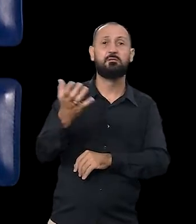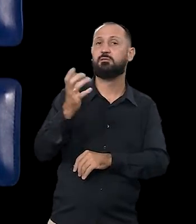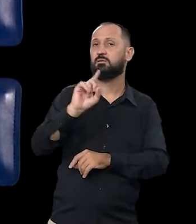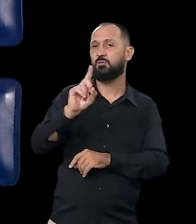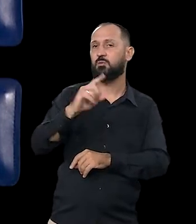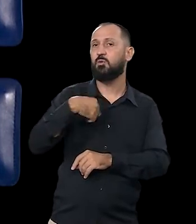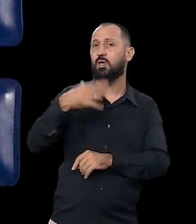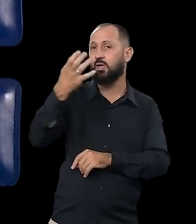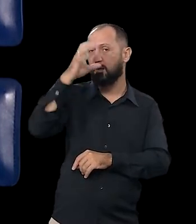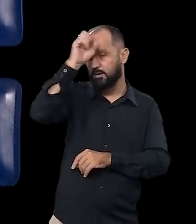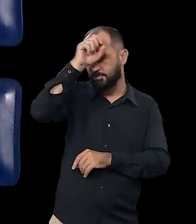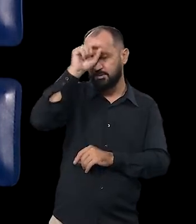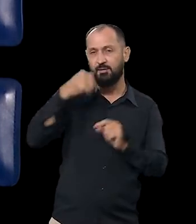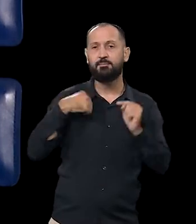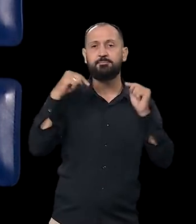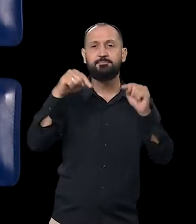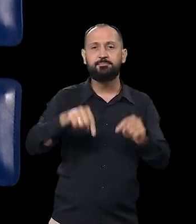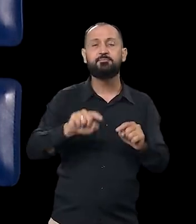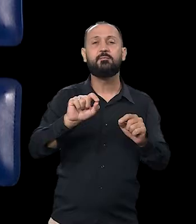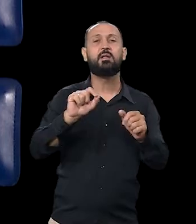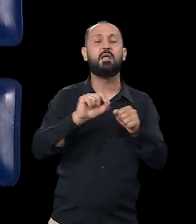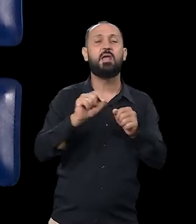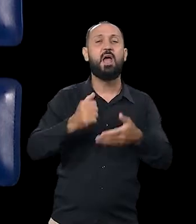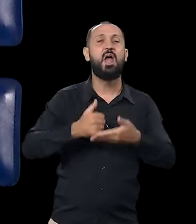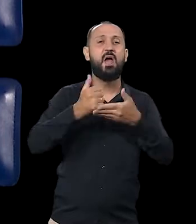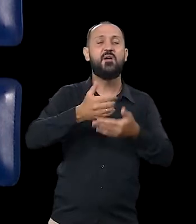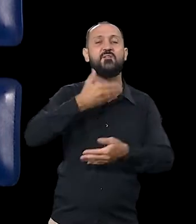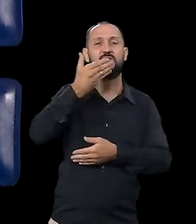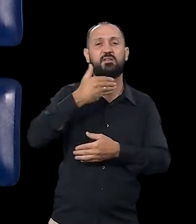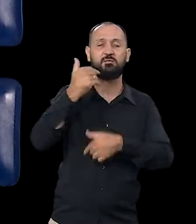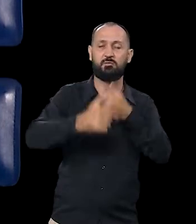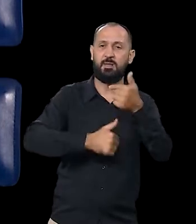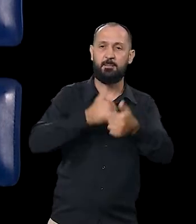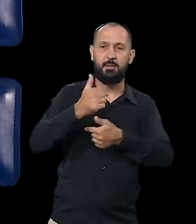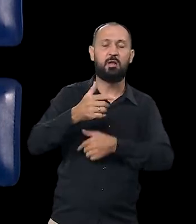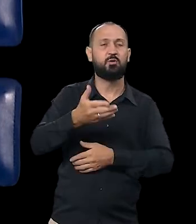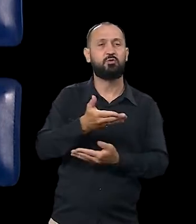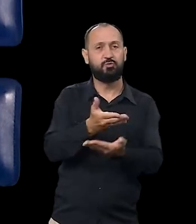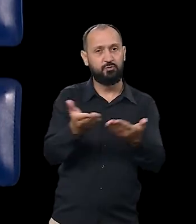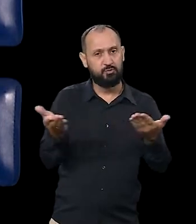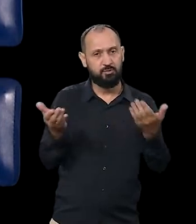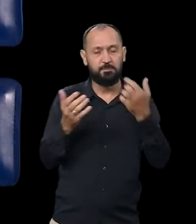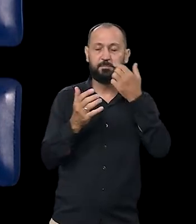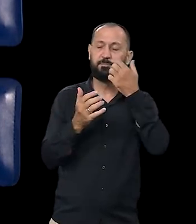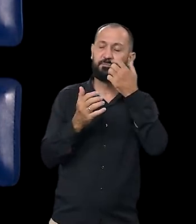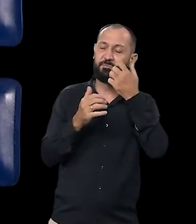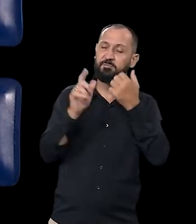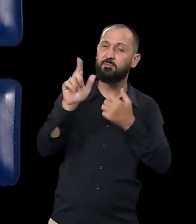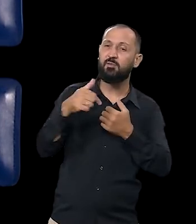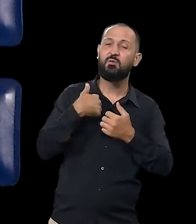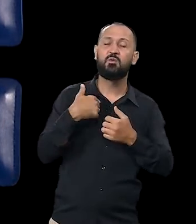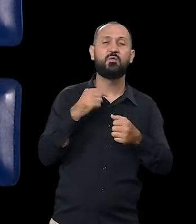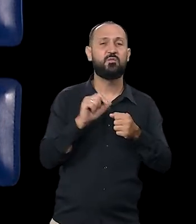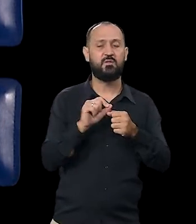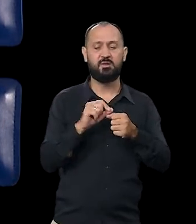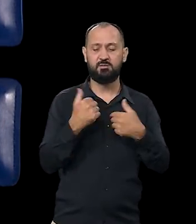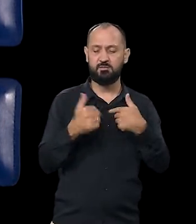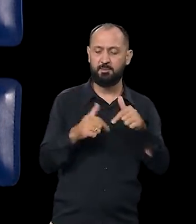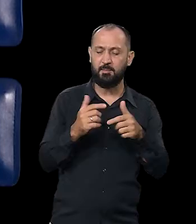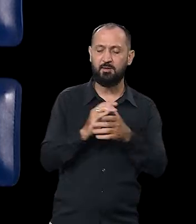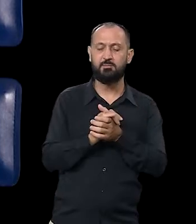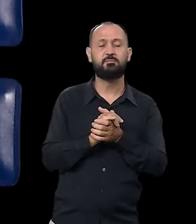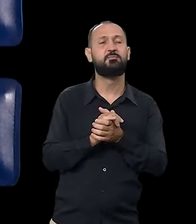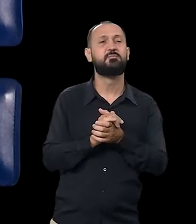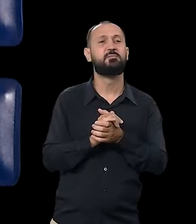nada a ensinar para vocês, muito pelo contrário, eu quero aprender. E a minha missão é facilitar o trabalho de vocês.